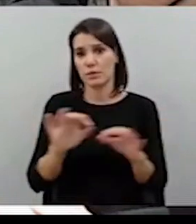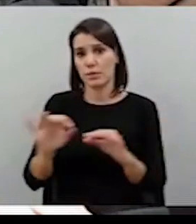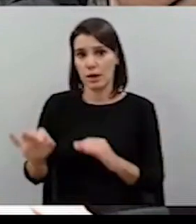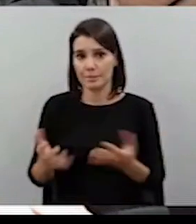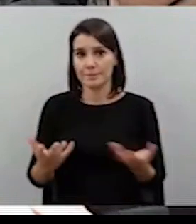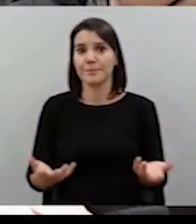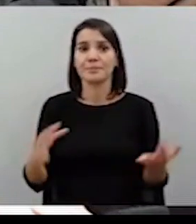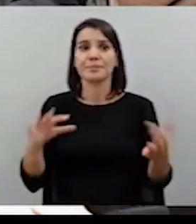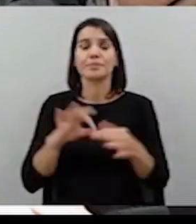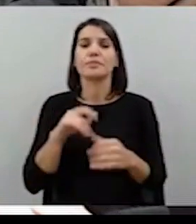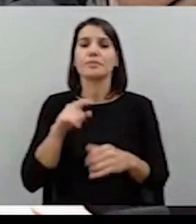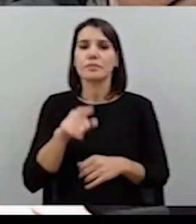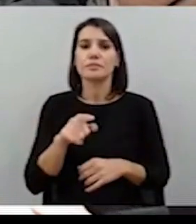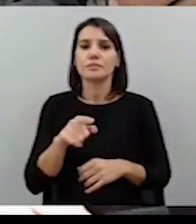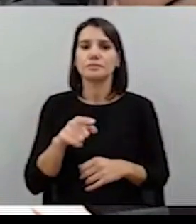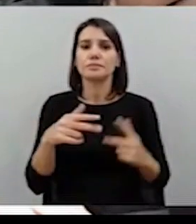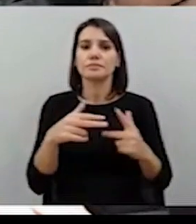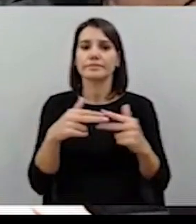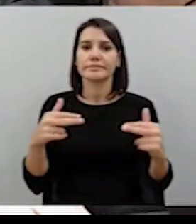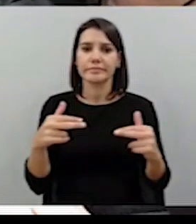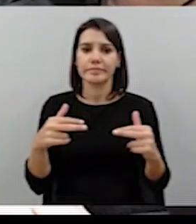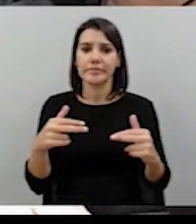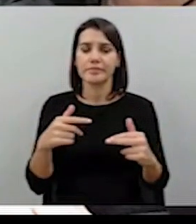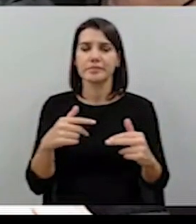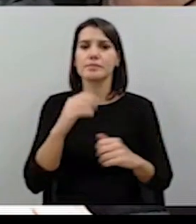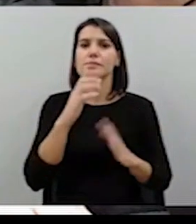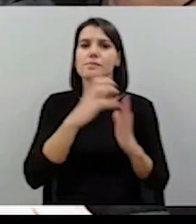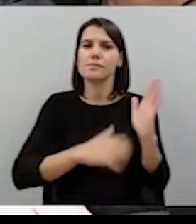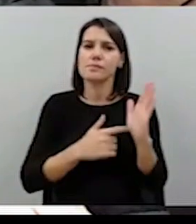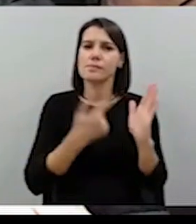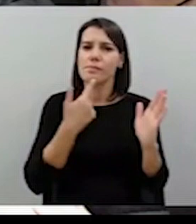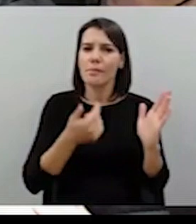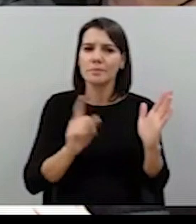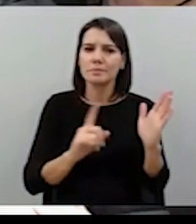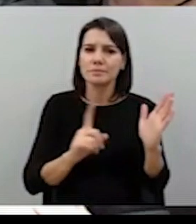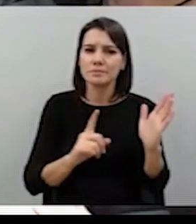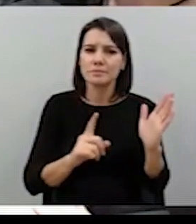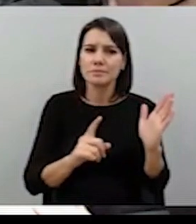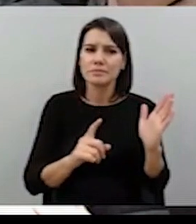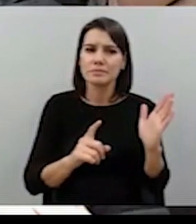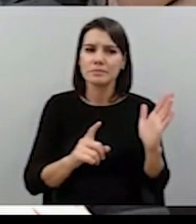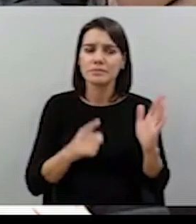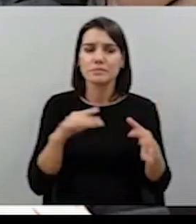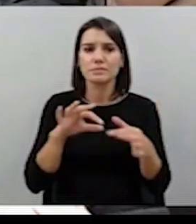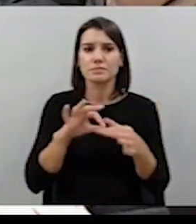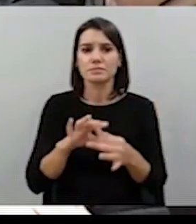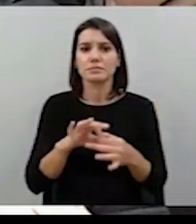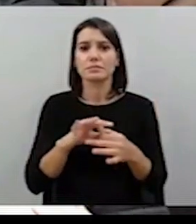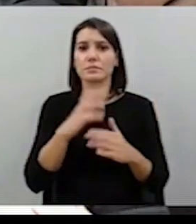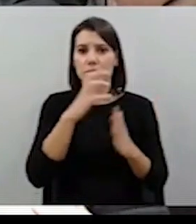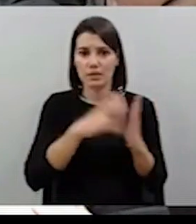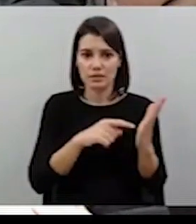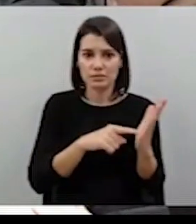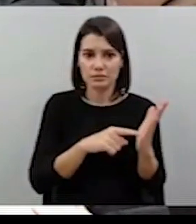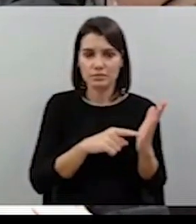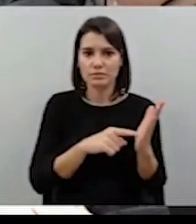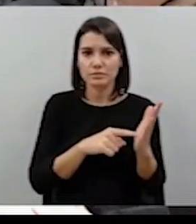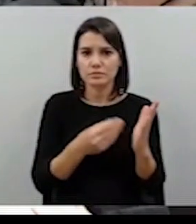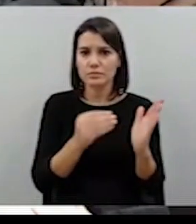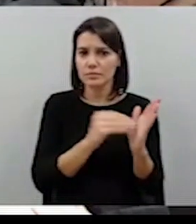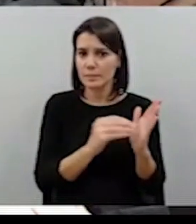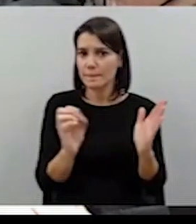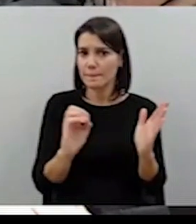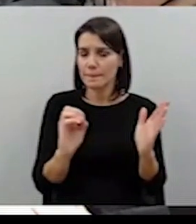ao edital da Câmara Terminou o Municipal, seu tempo. não percebi bem se em relação ao edital, se é o mesmo onde não estão lá previstos